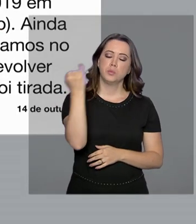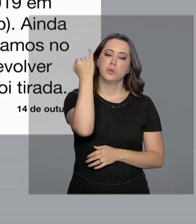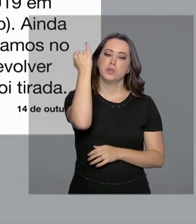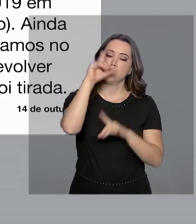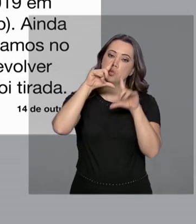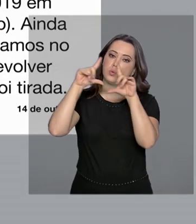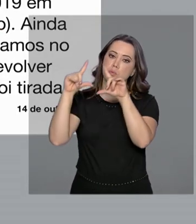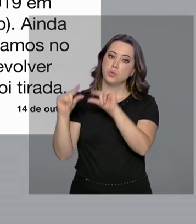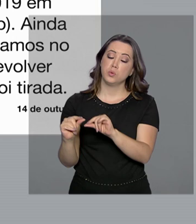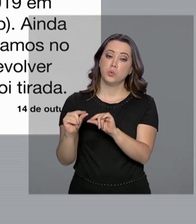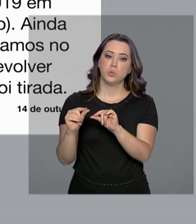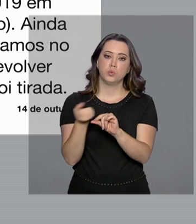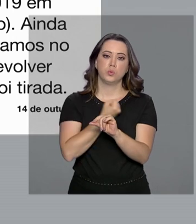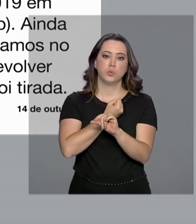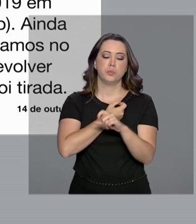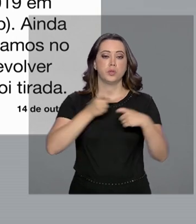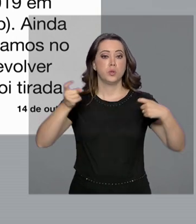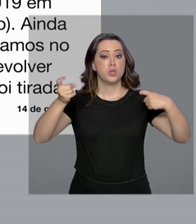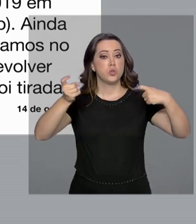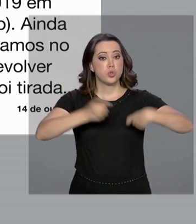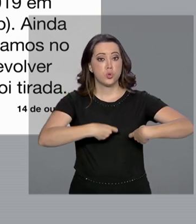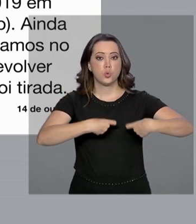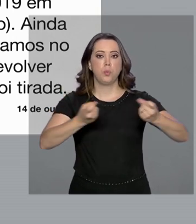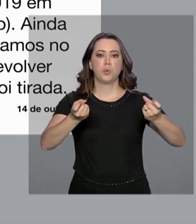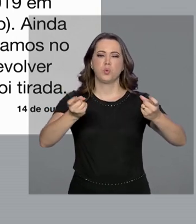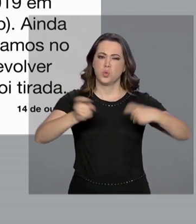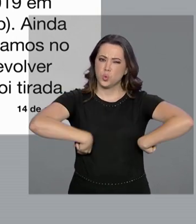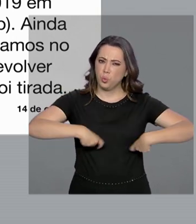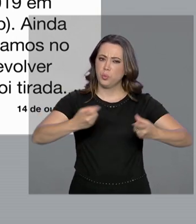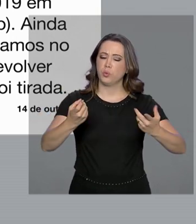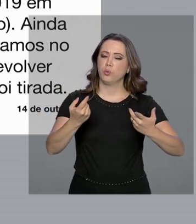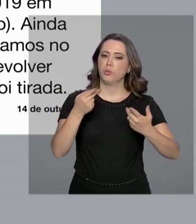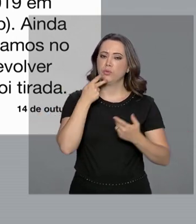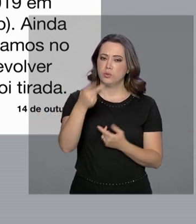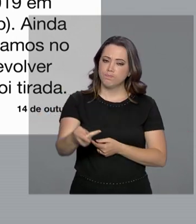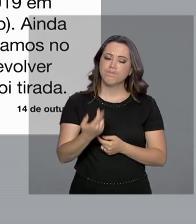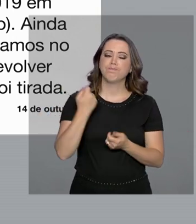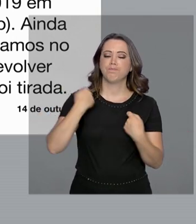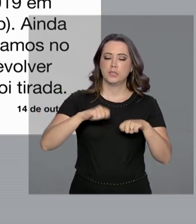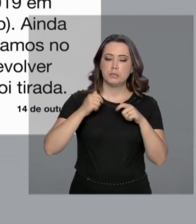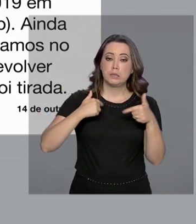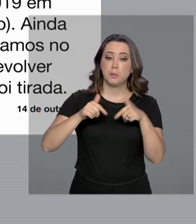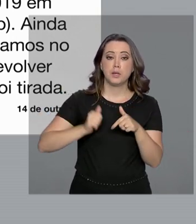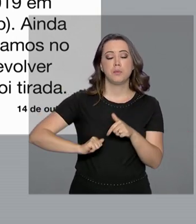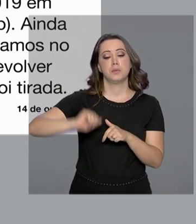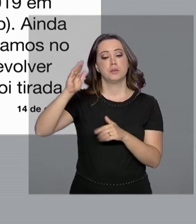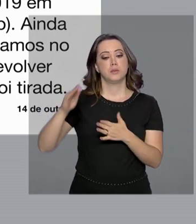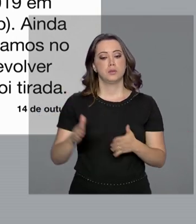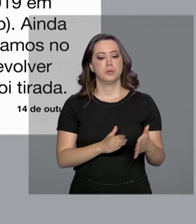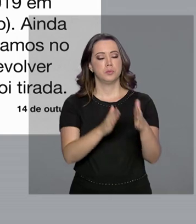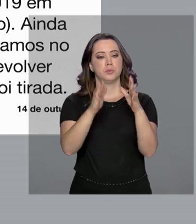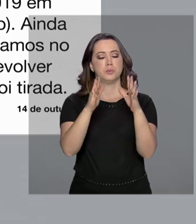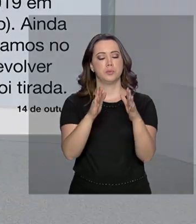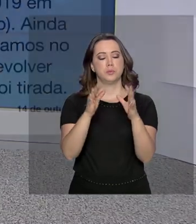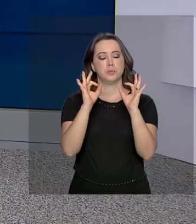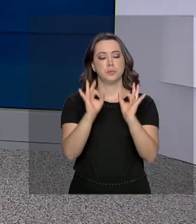no número de estupros e afirmou que ainda há muito a fazer, mas o resultado mostra que o país está no caminho certo.